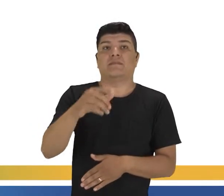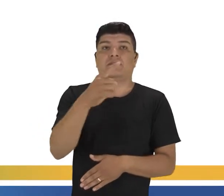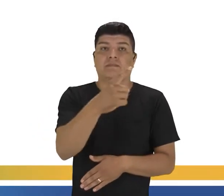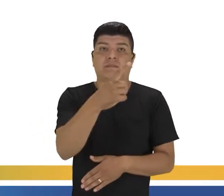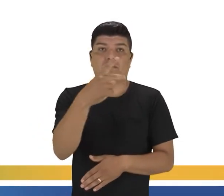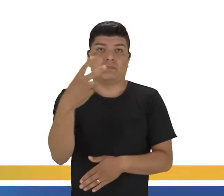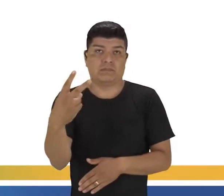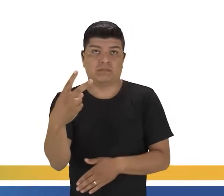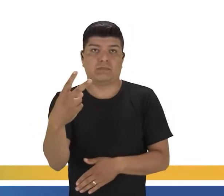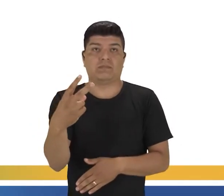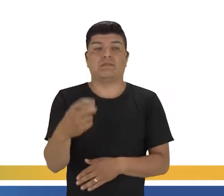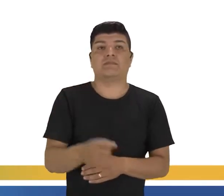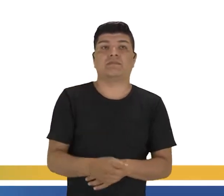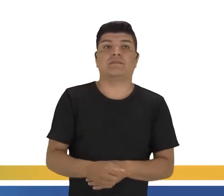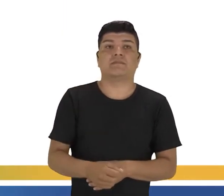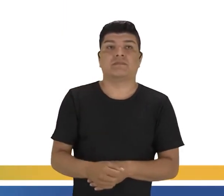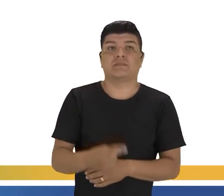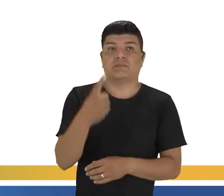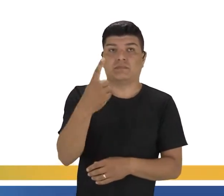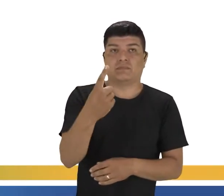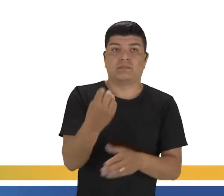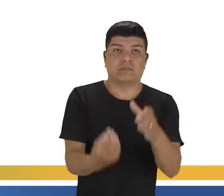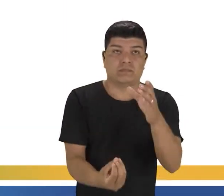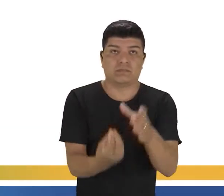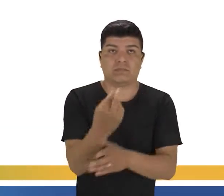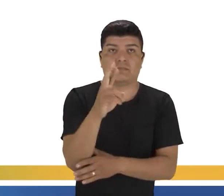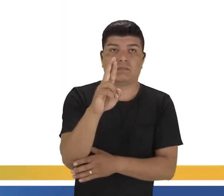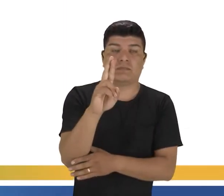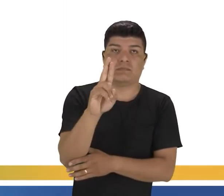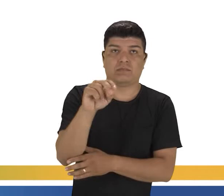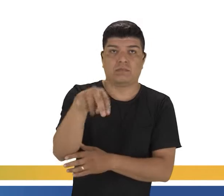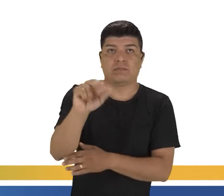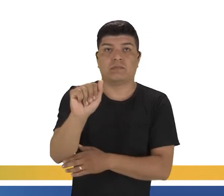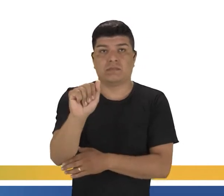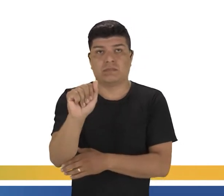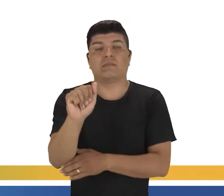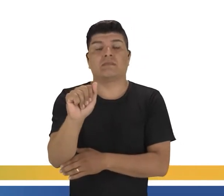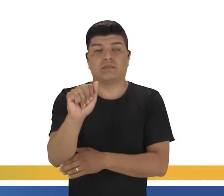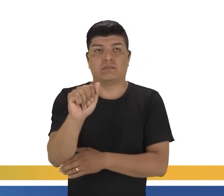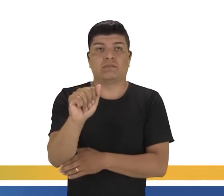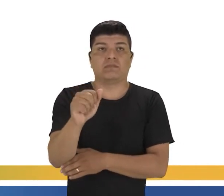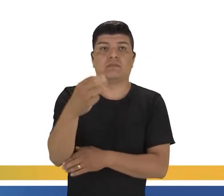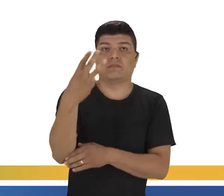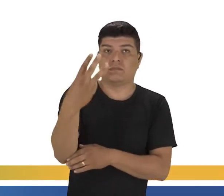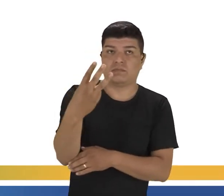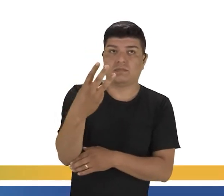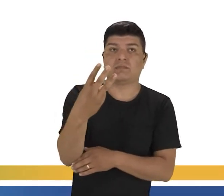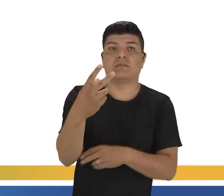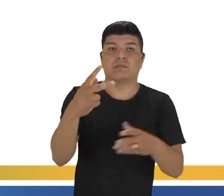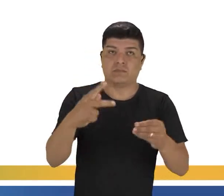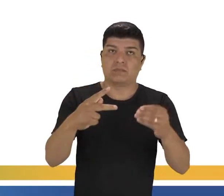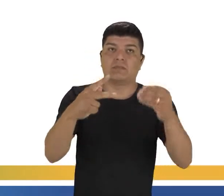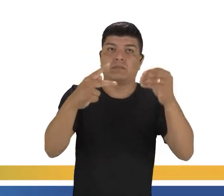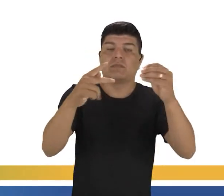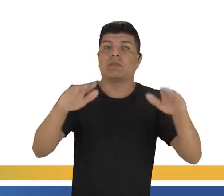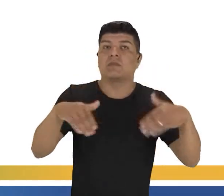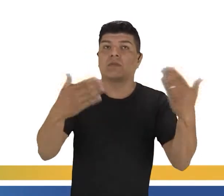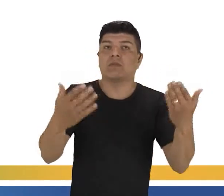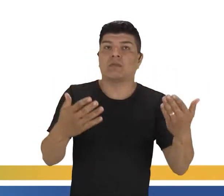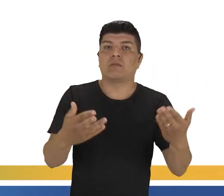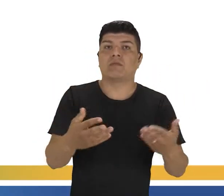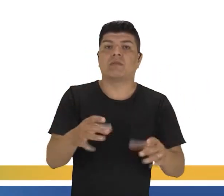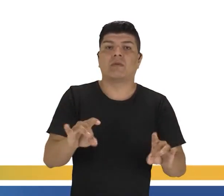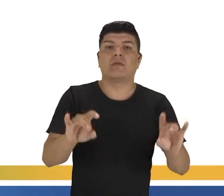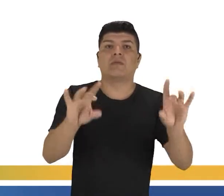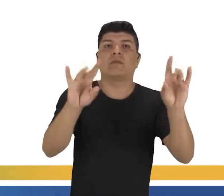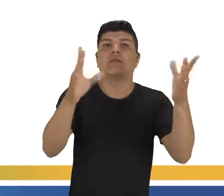2. No 1 vai ter a origem do DNA, no 2 nós vamos ter o RNA e no 3 a proteína. Então, qual das